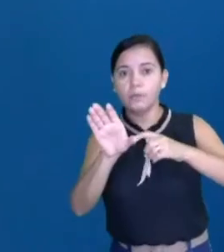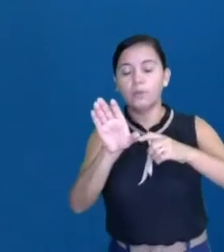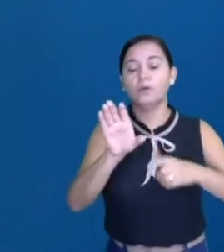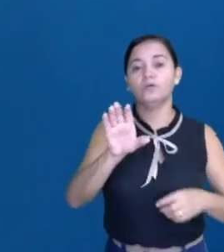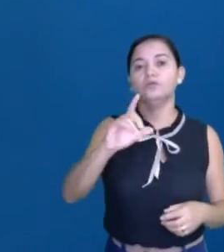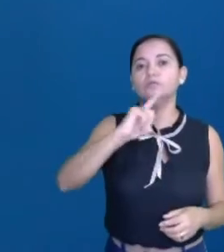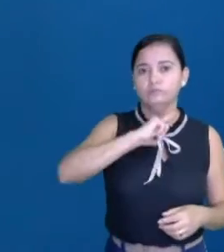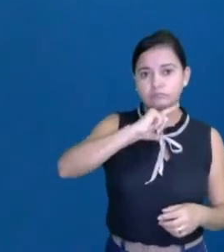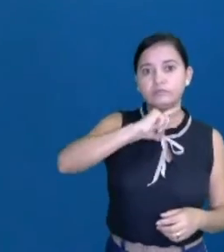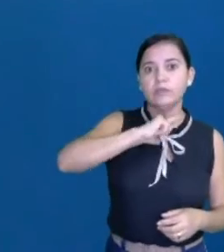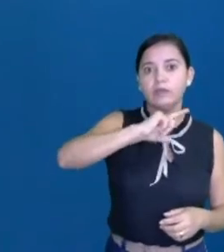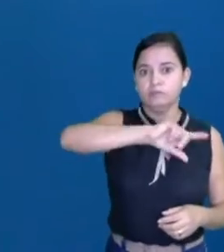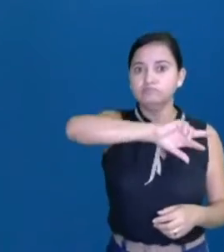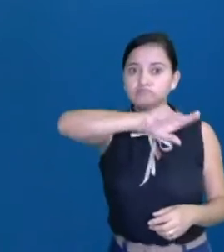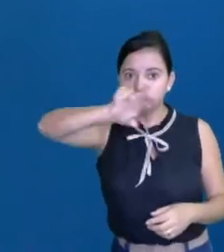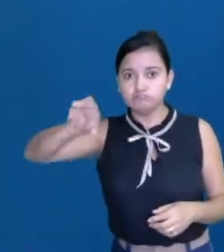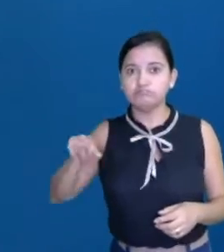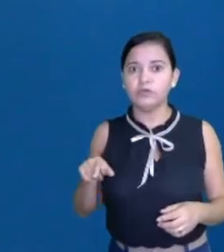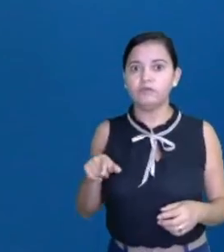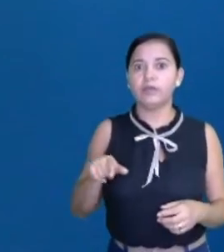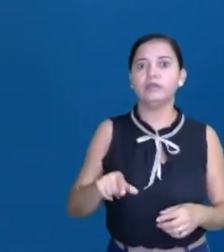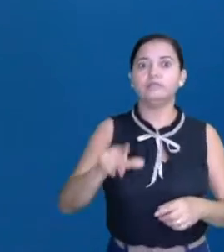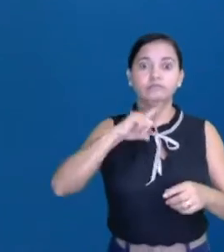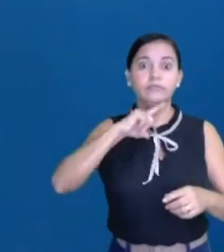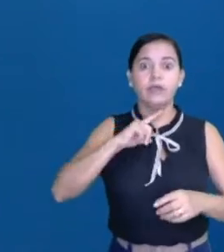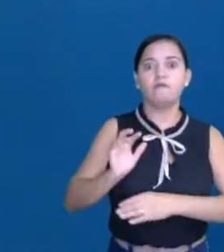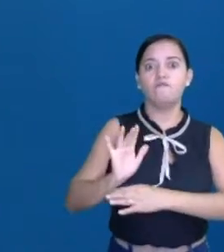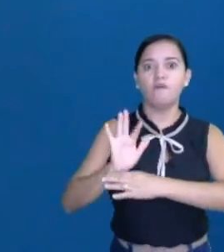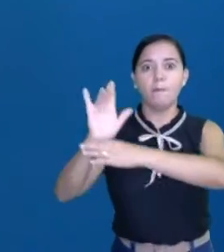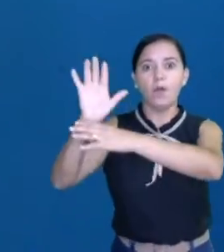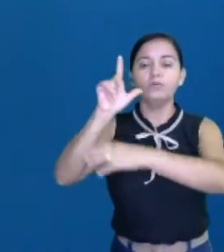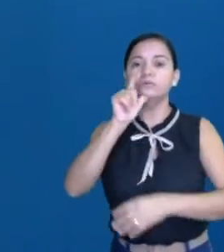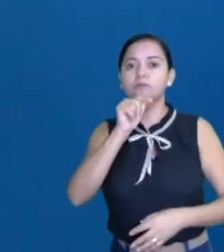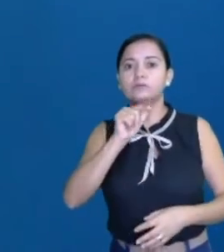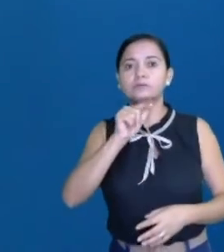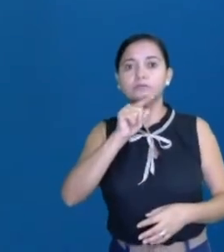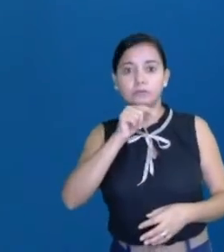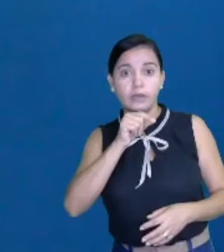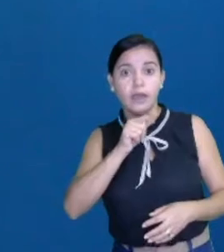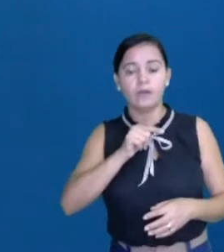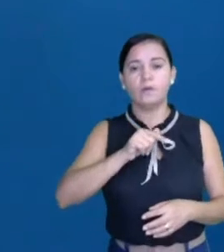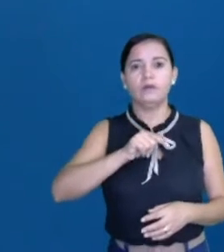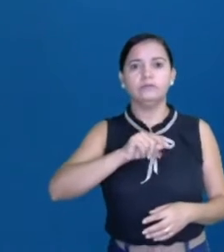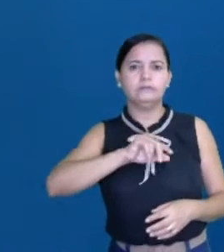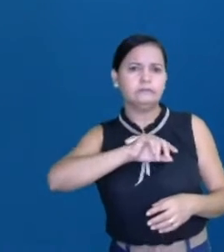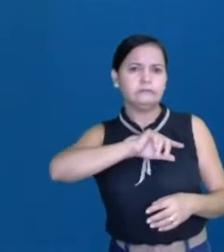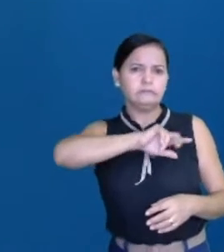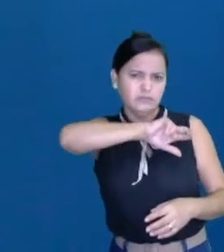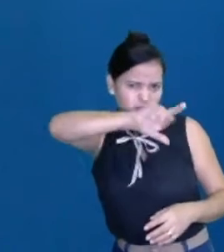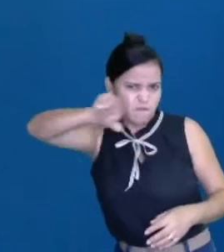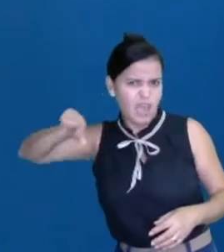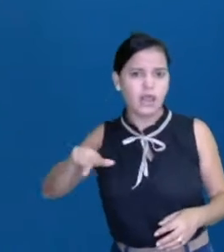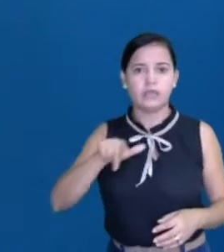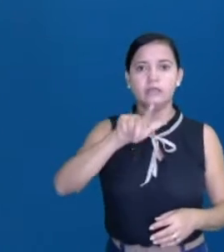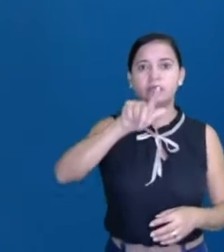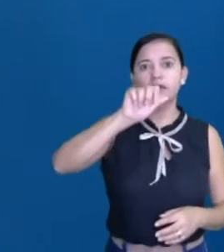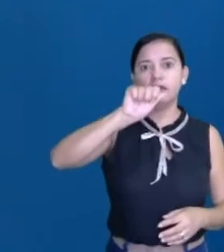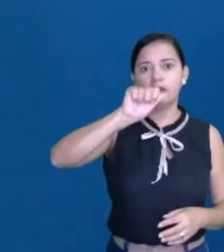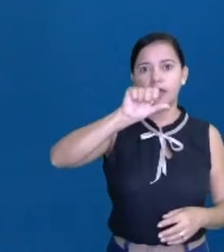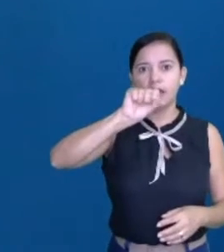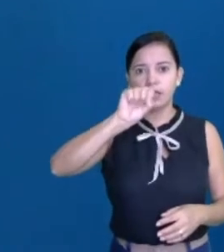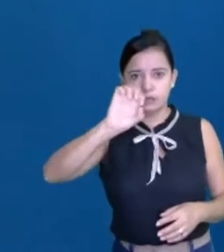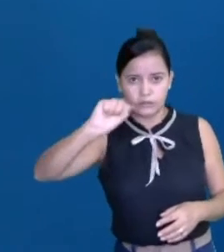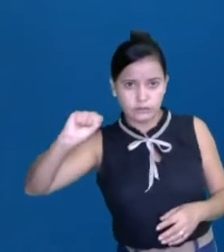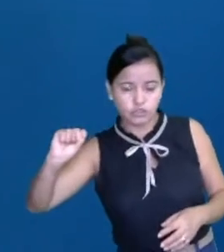nobre, aí entra todos os gases nobres, o vapor de água, tá? E outros gases. E a gente vai agora tentar, de uma